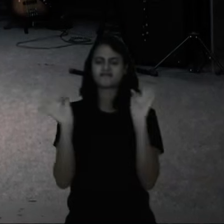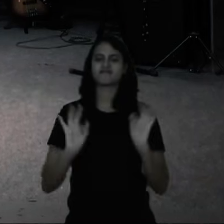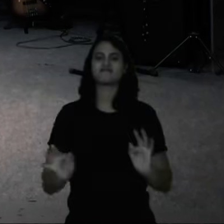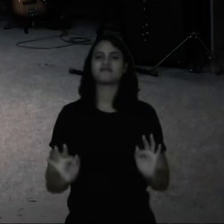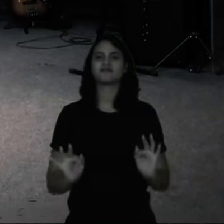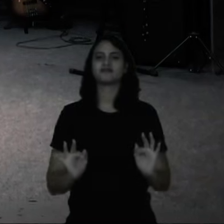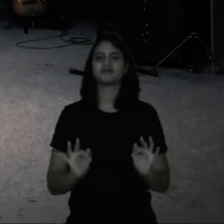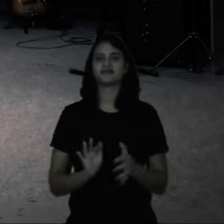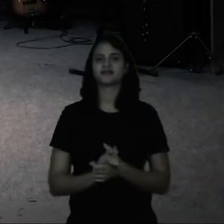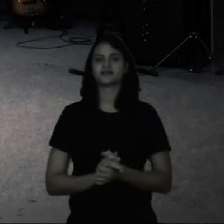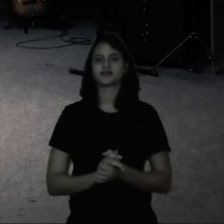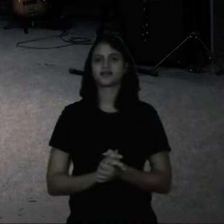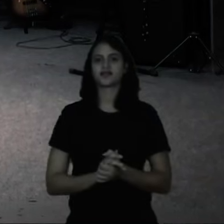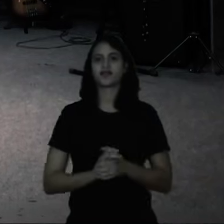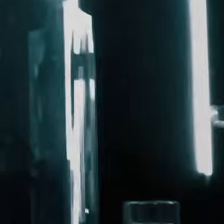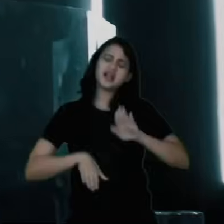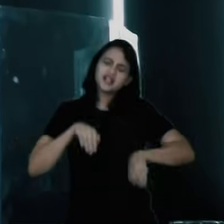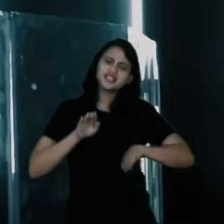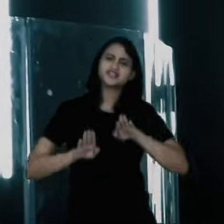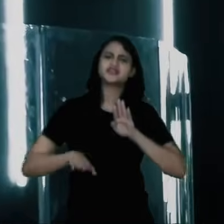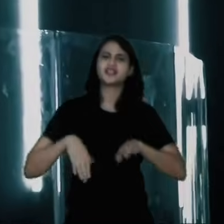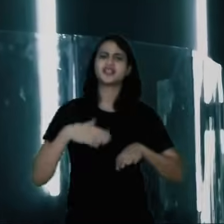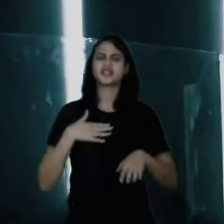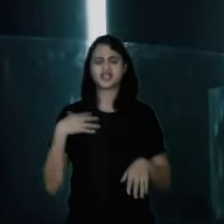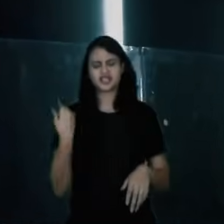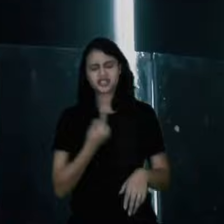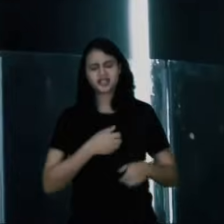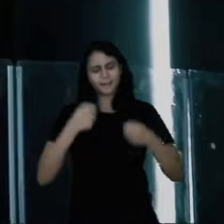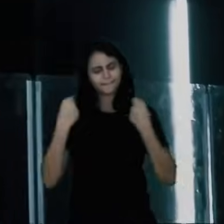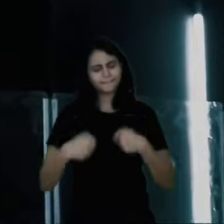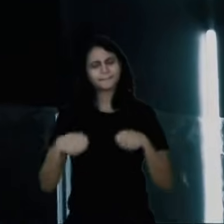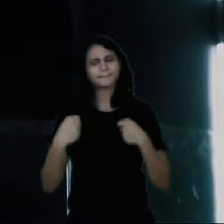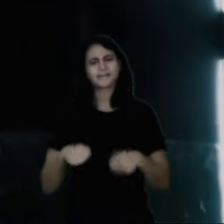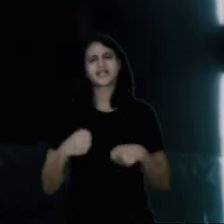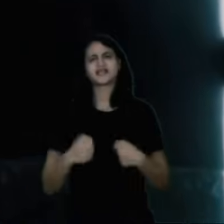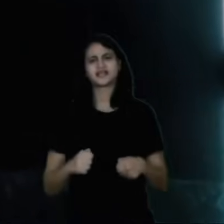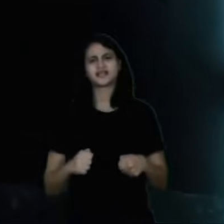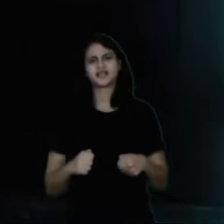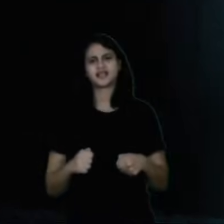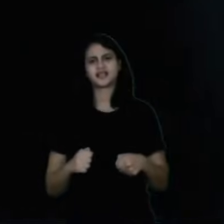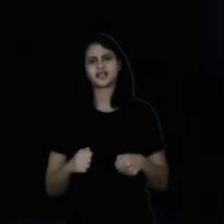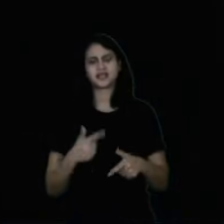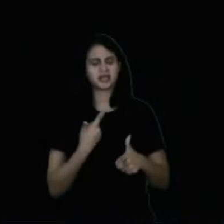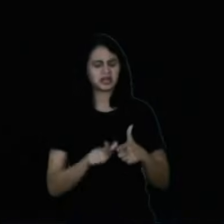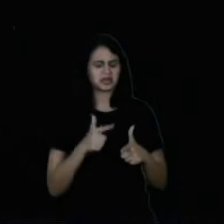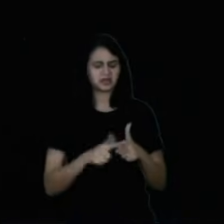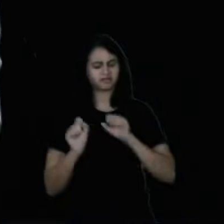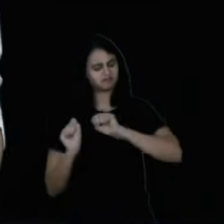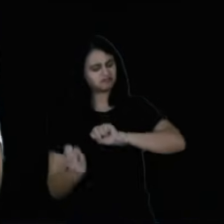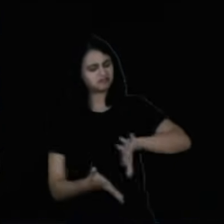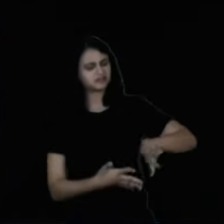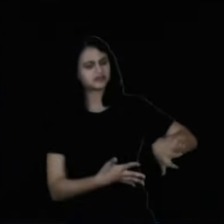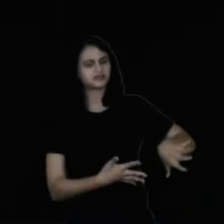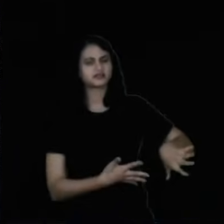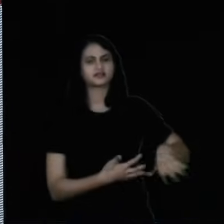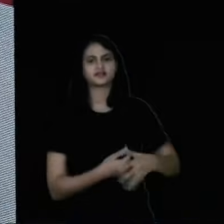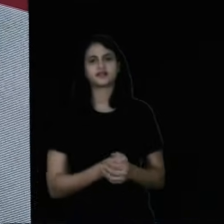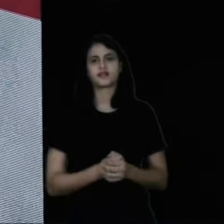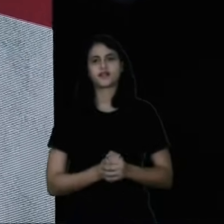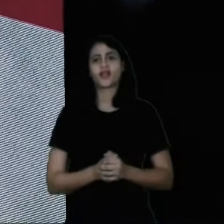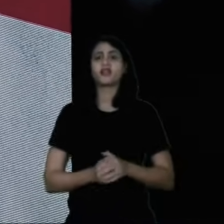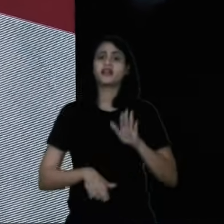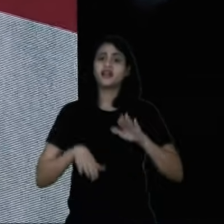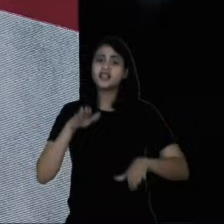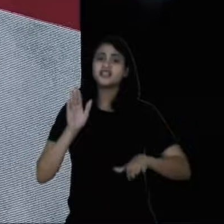Às vezes é o que a gente precisa fazer, enterrar a nossa machadinha. Mas você sabe o que é que a gente faz? Às vezes a gente enterra a machadinha, mas